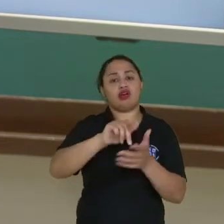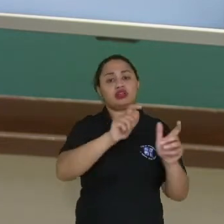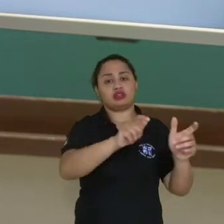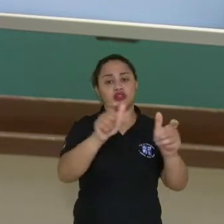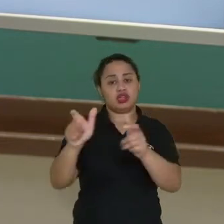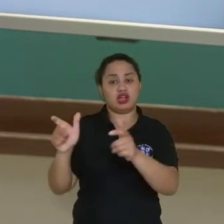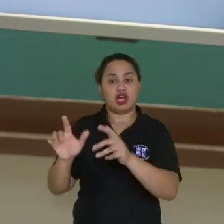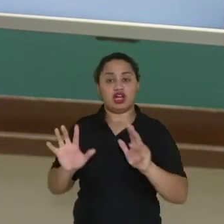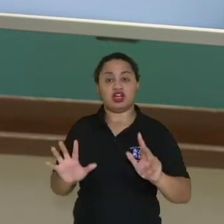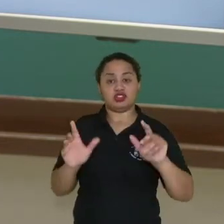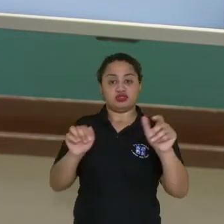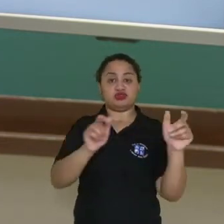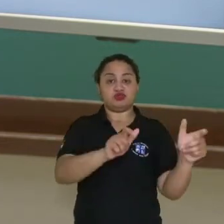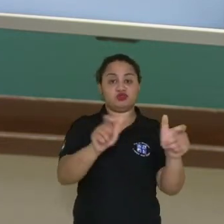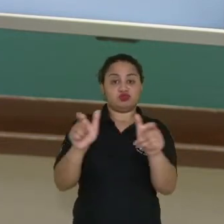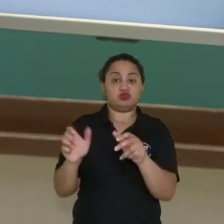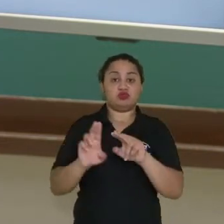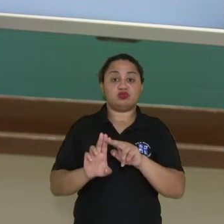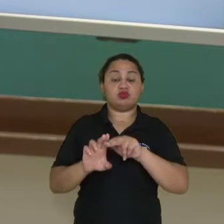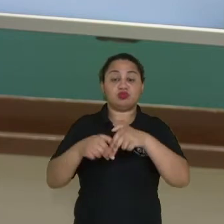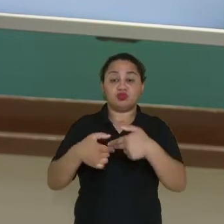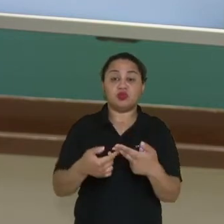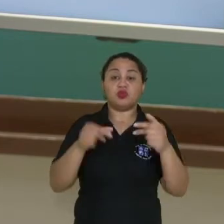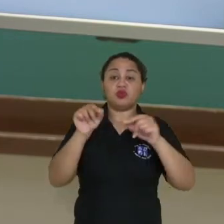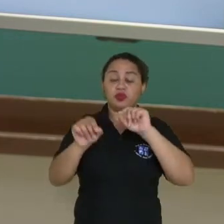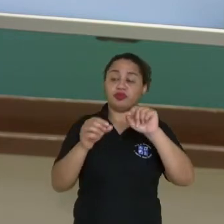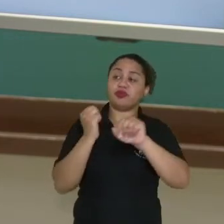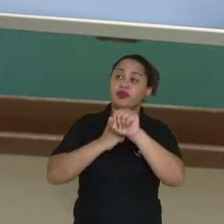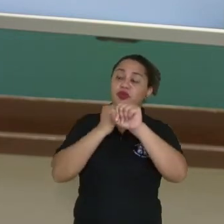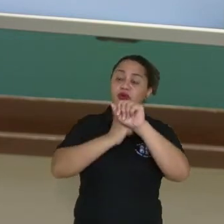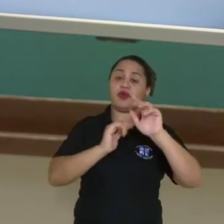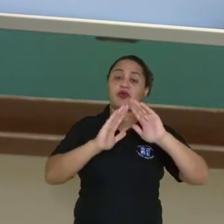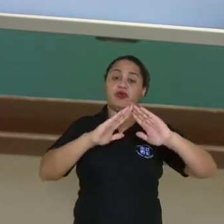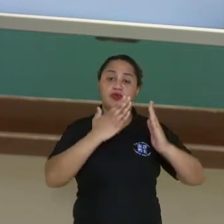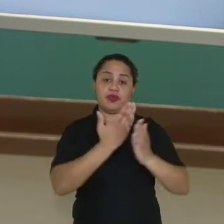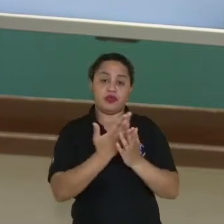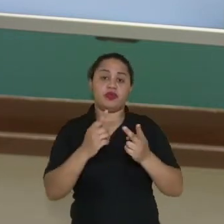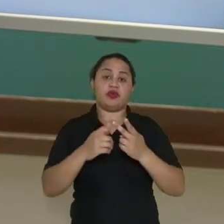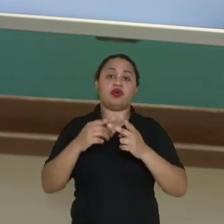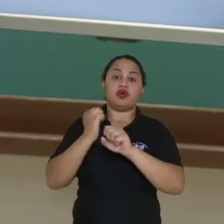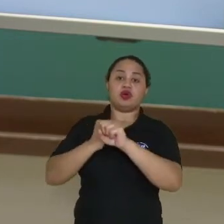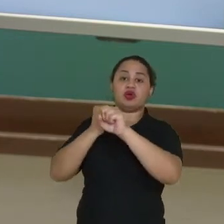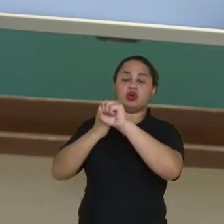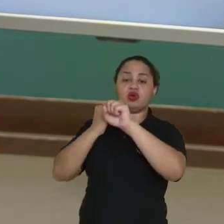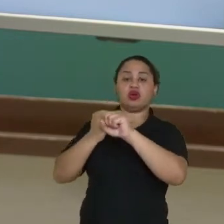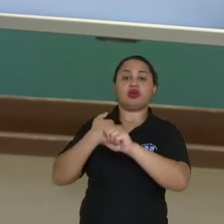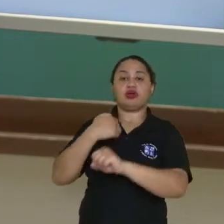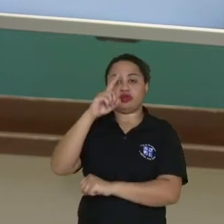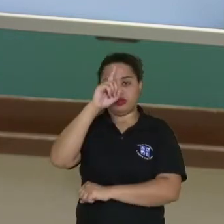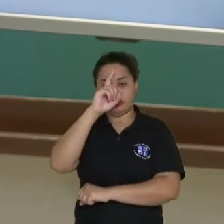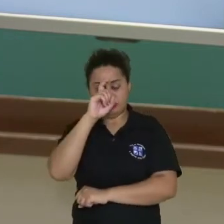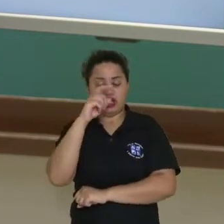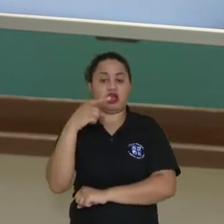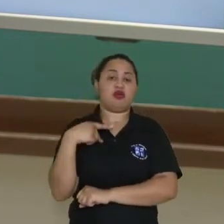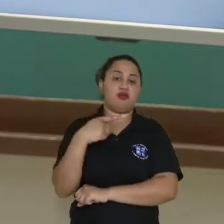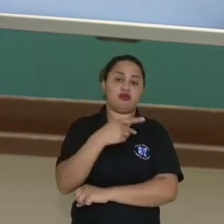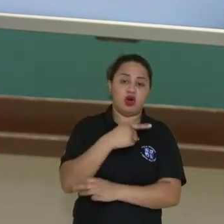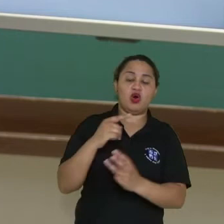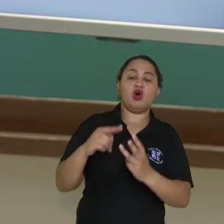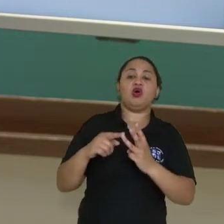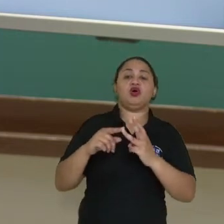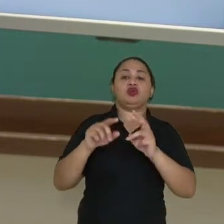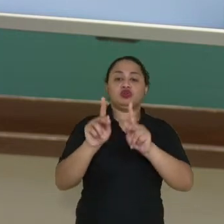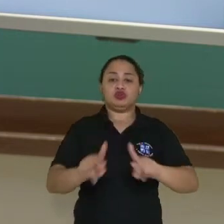todos os locais, né? E que por isso, quando se vai construir uma escola, quando se vai construir uma unidade de saúde, um shopping, uma loja,